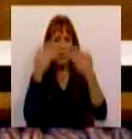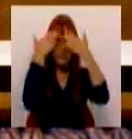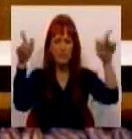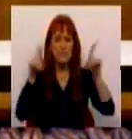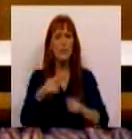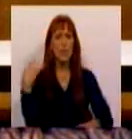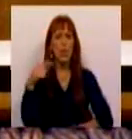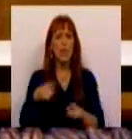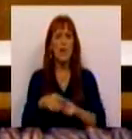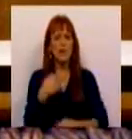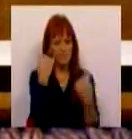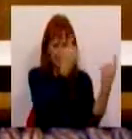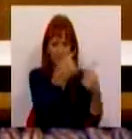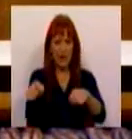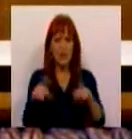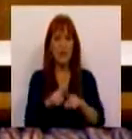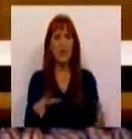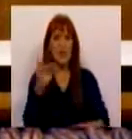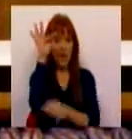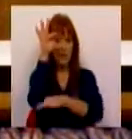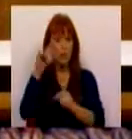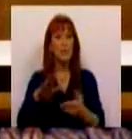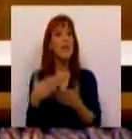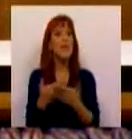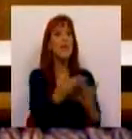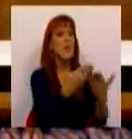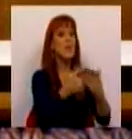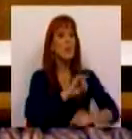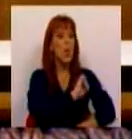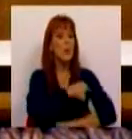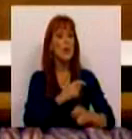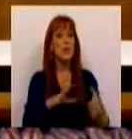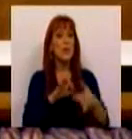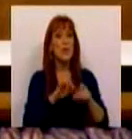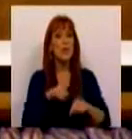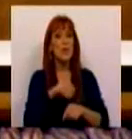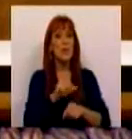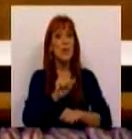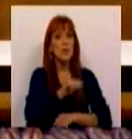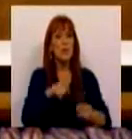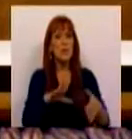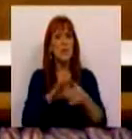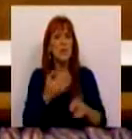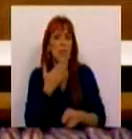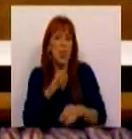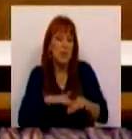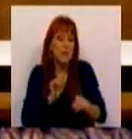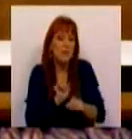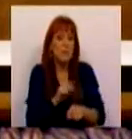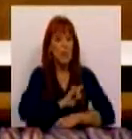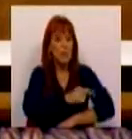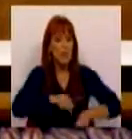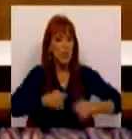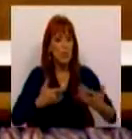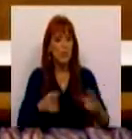democrática únicas de que dispõem. Às freguesias serão atribuídas competências adaptadas à realidade local, em função da sua natureza e poderes